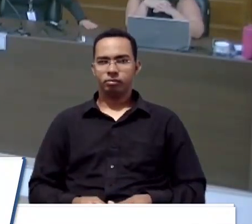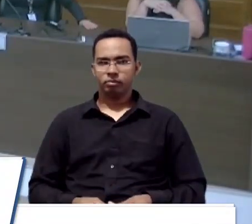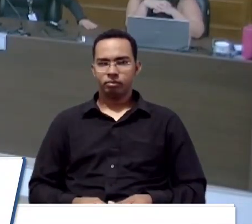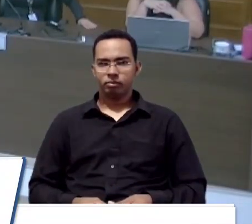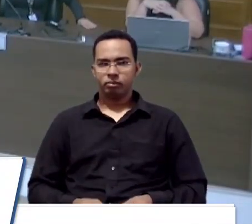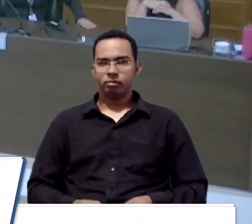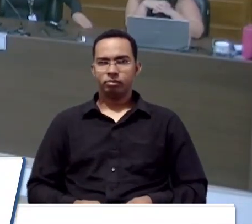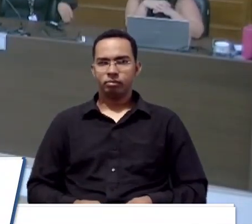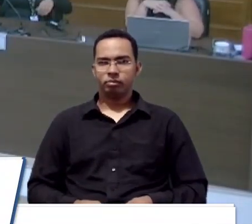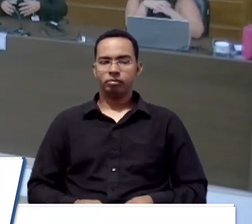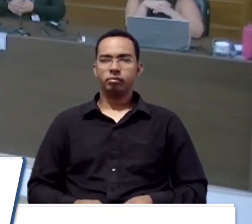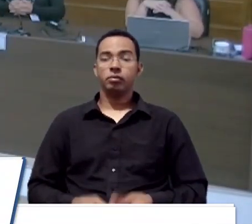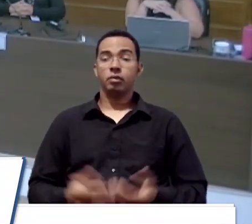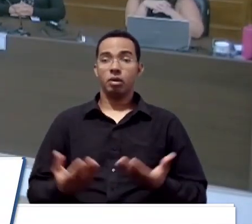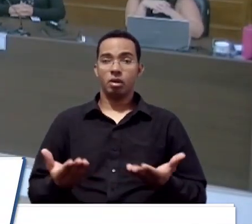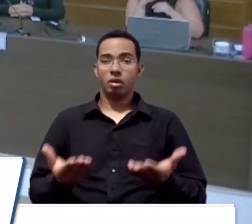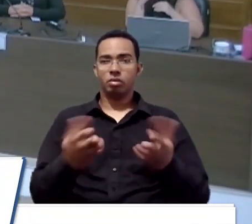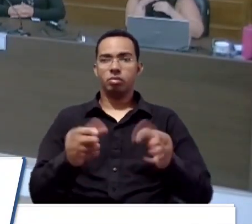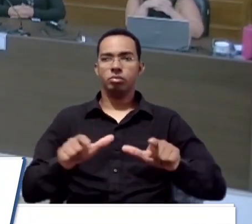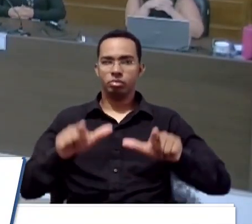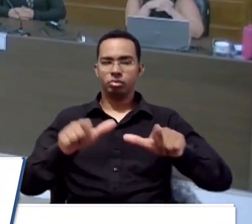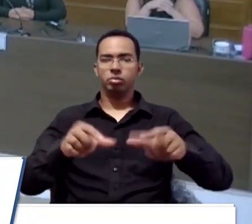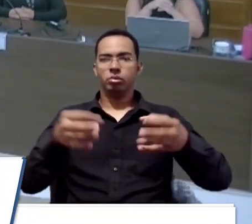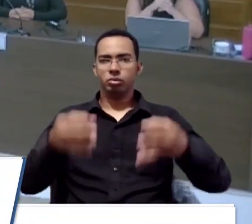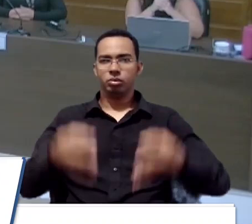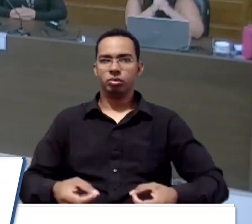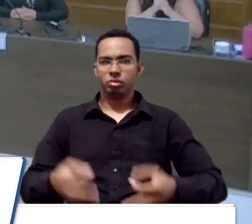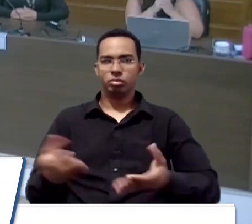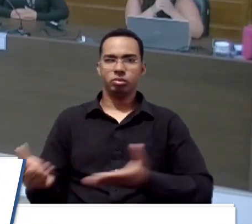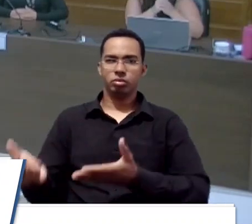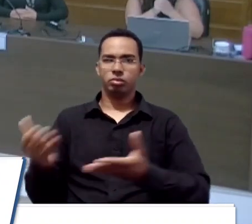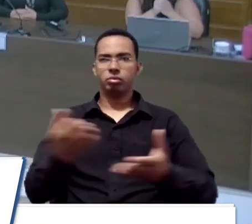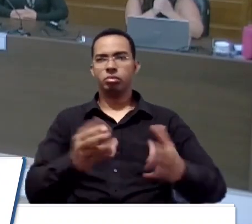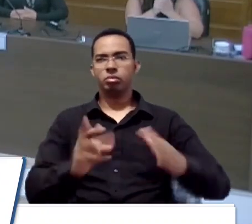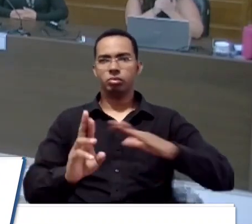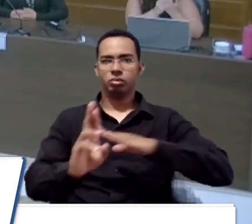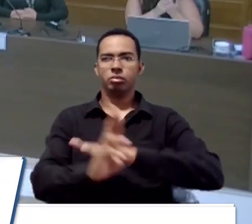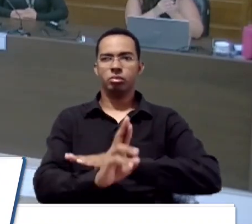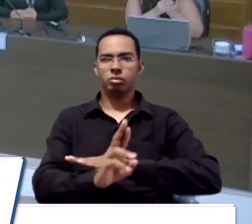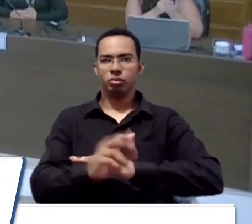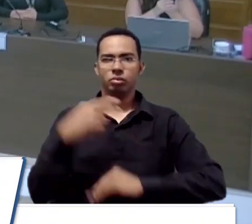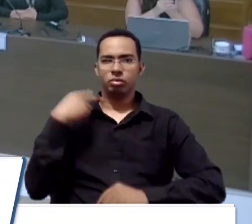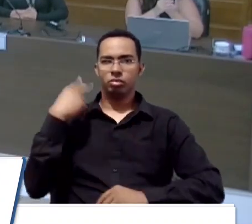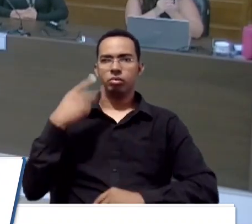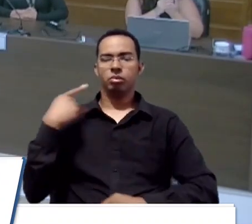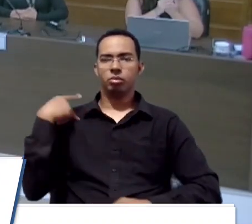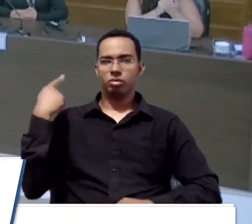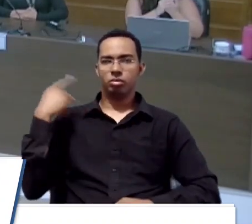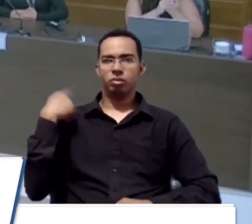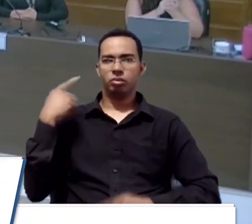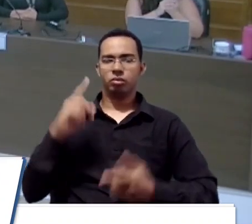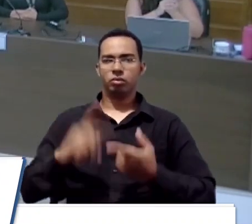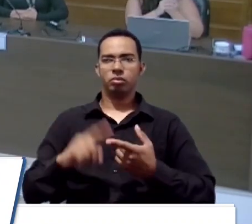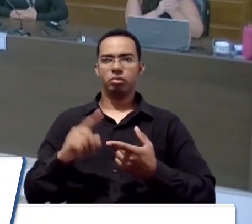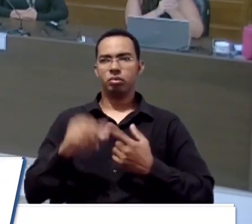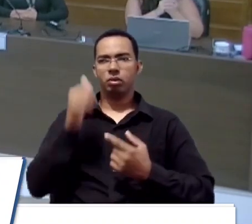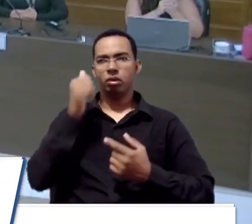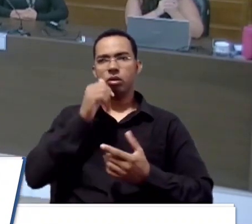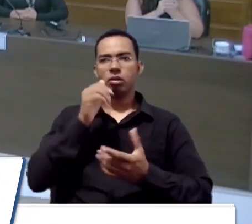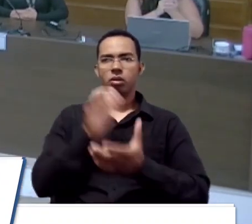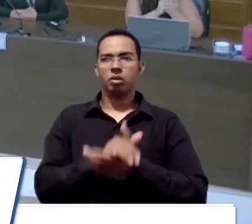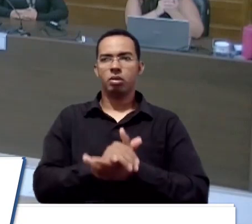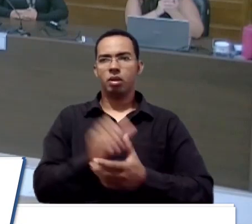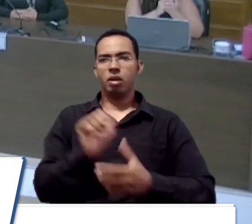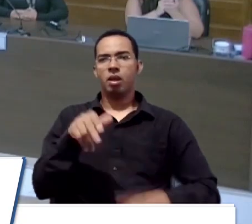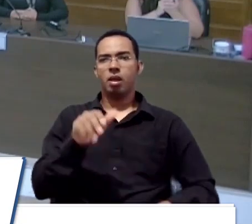Para a entrega dessa justa e merecida homenagem, convido à frente da mesa o vereador Pastor Palamoni e sua esposa, a pastora Ana